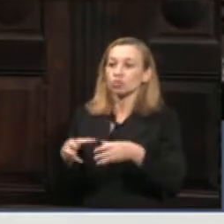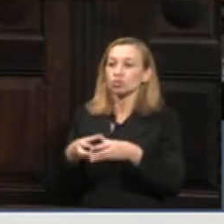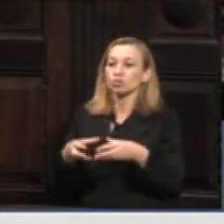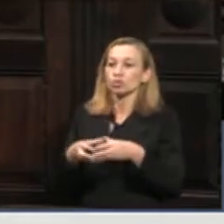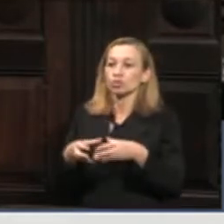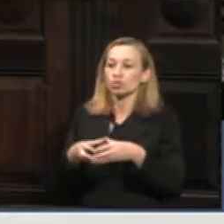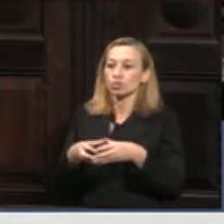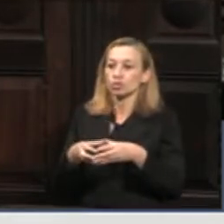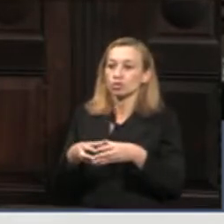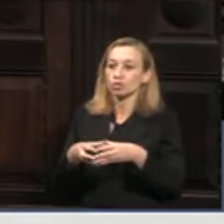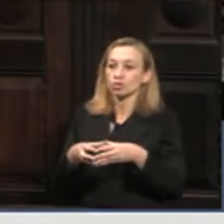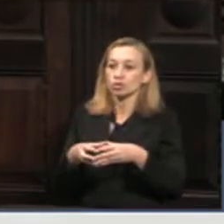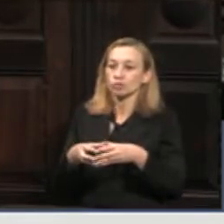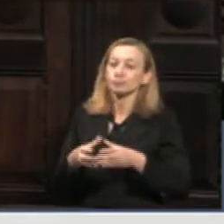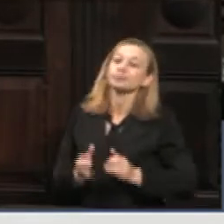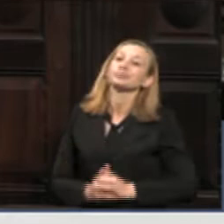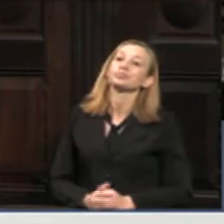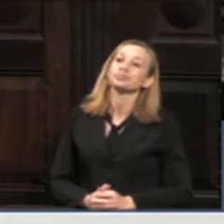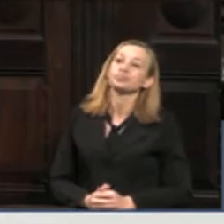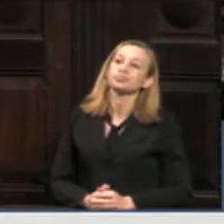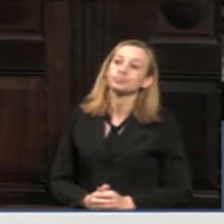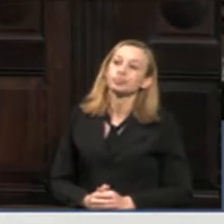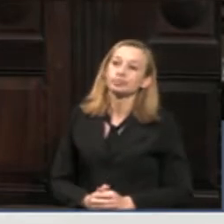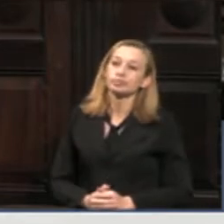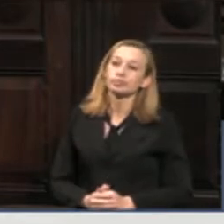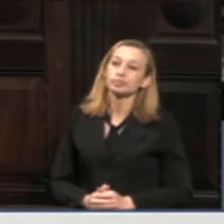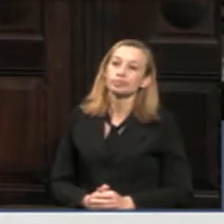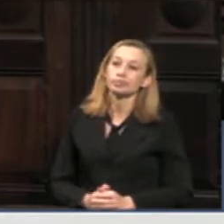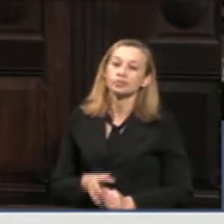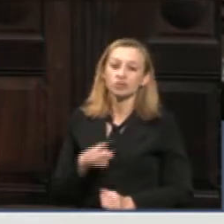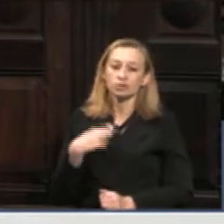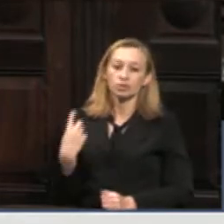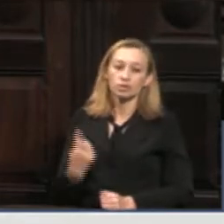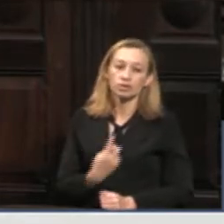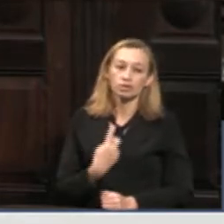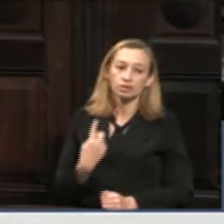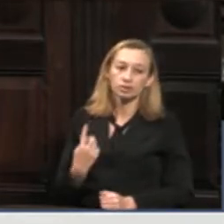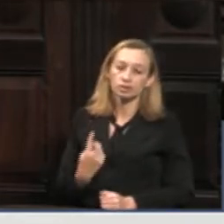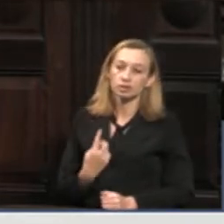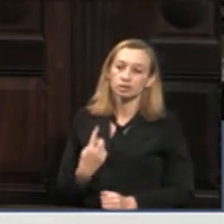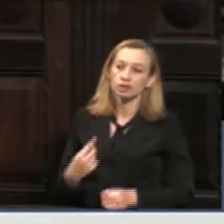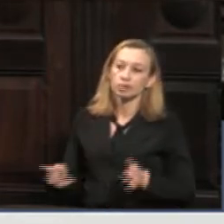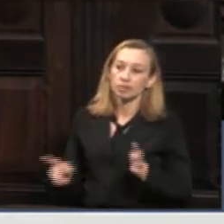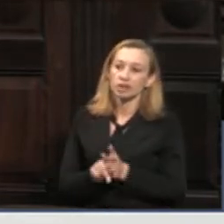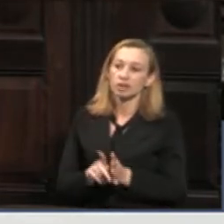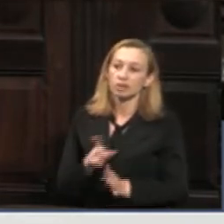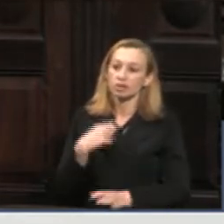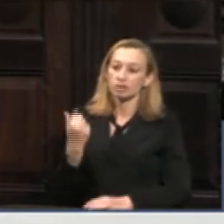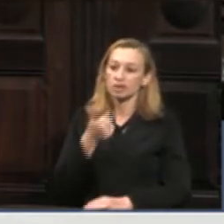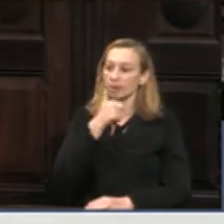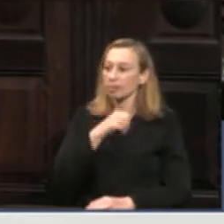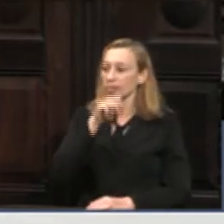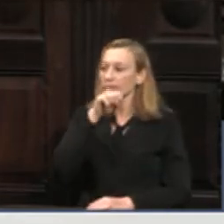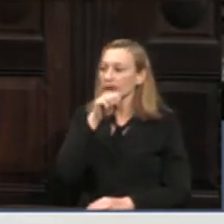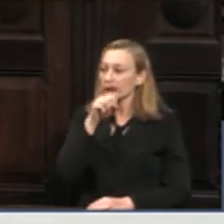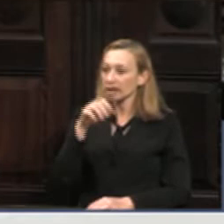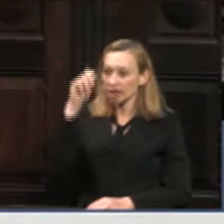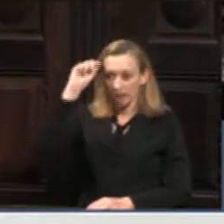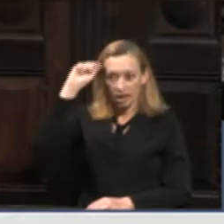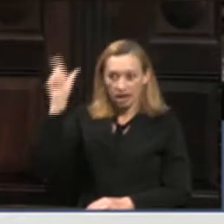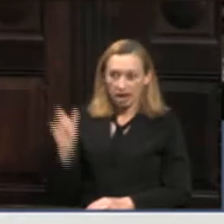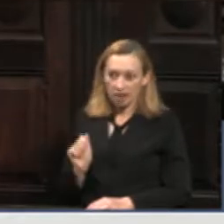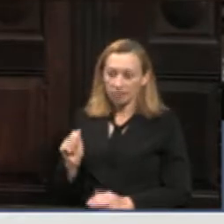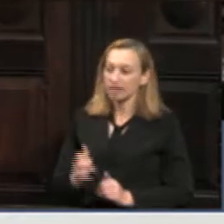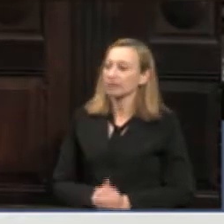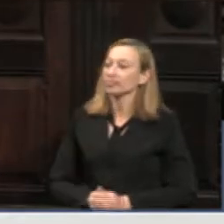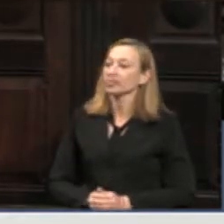nos originamos da nossa mãe África. E Nossa Senhora da